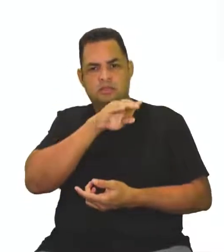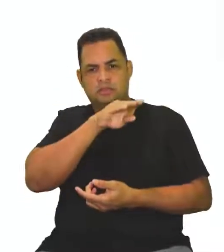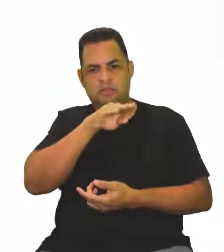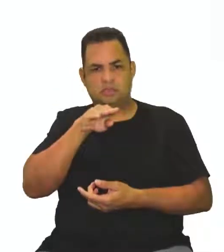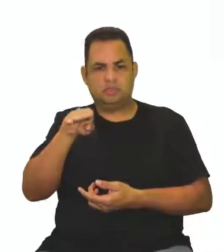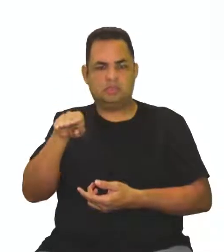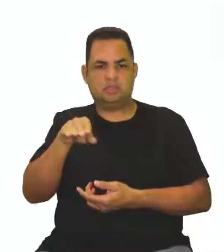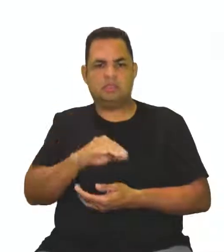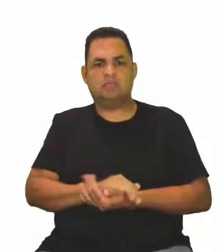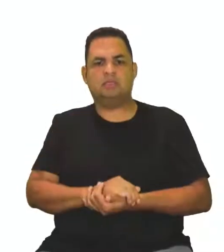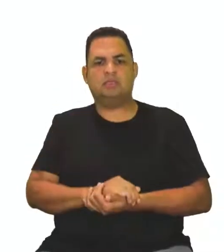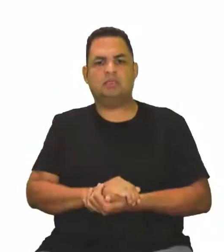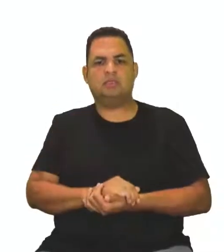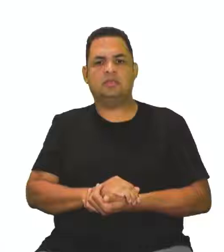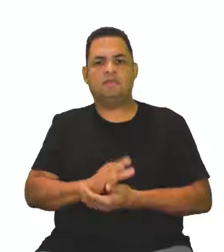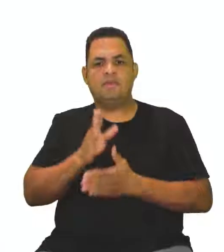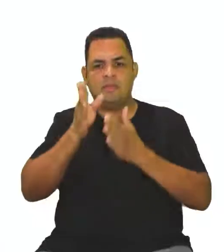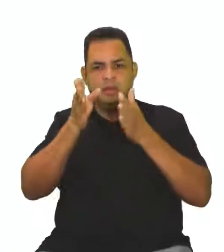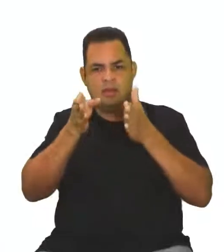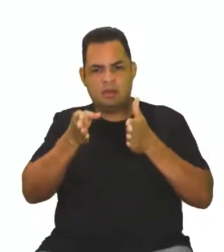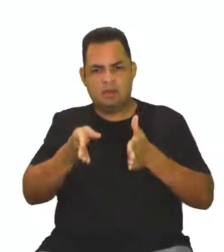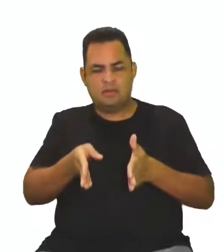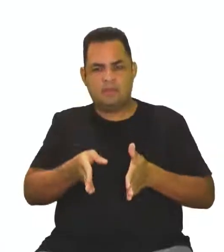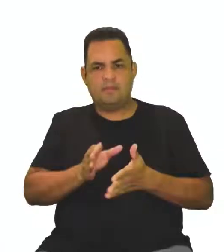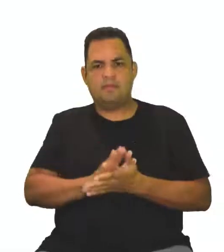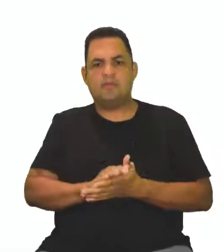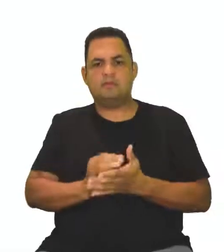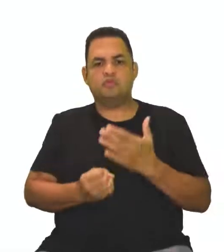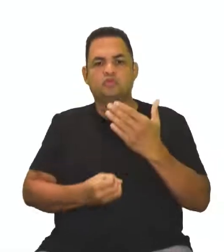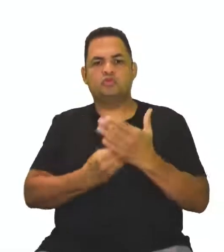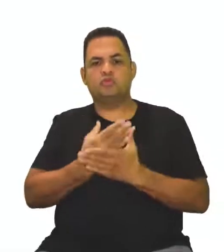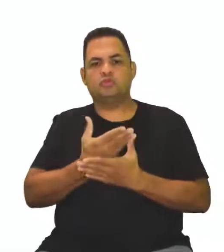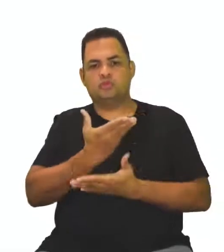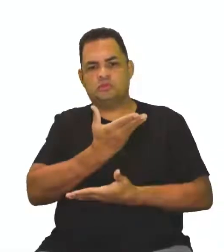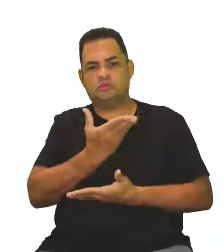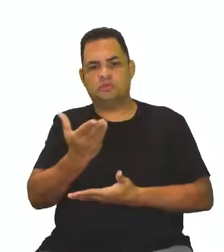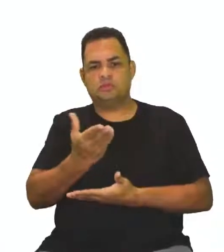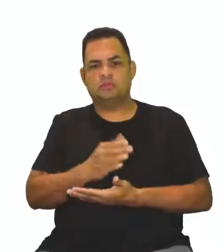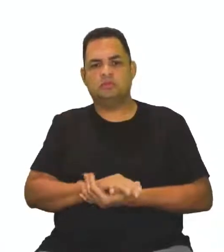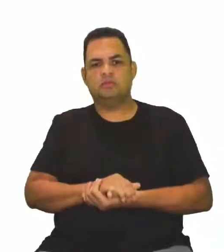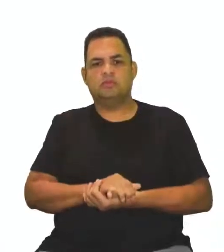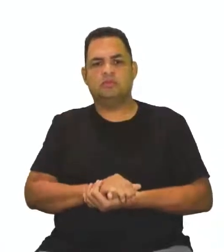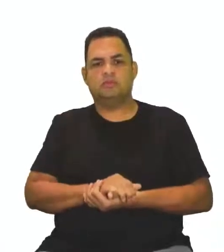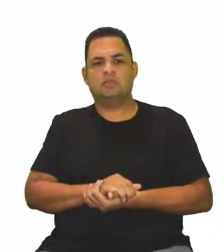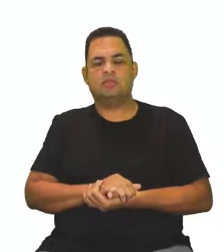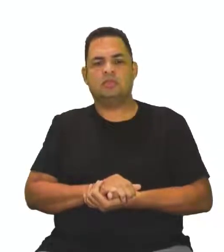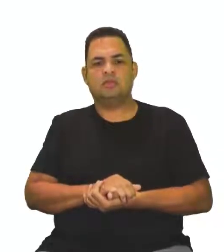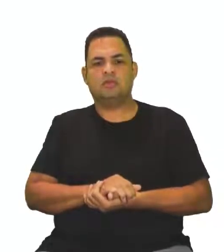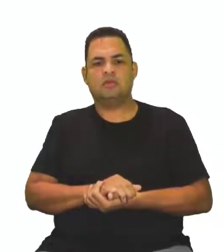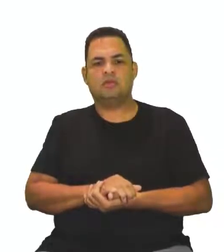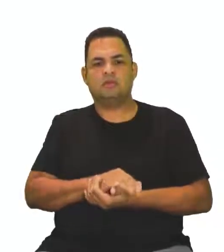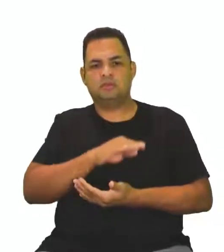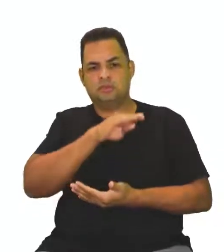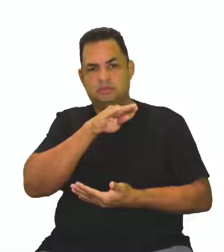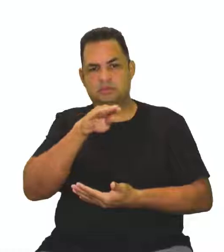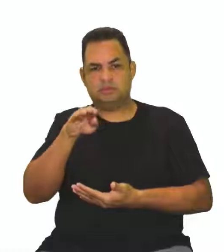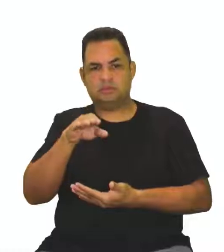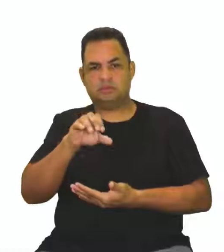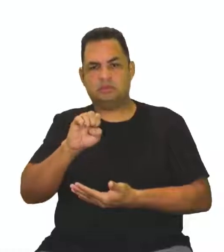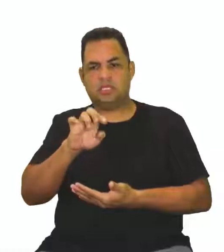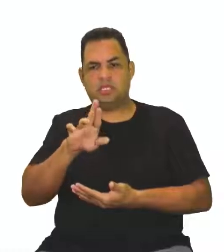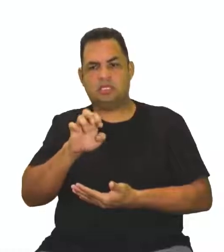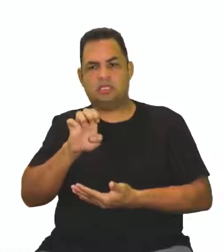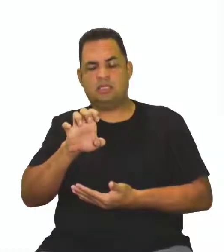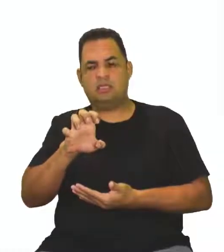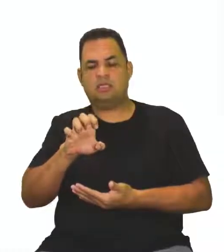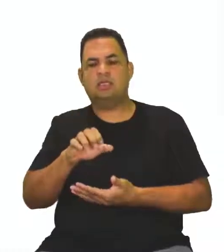aqui, ó. Paralelo, gerou essa daqui e esse está em série com esse, ok? E em